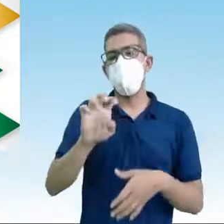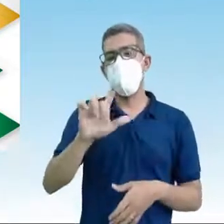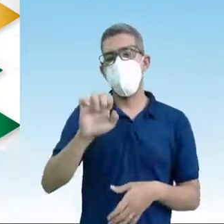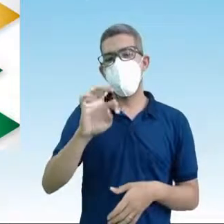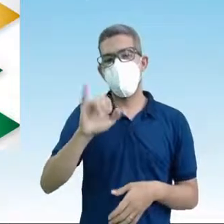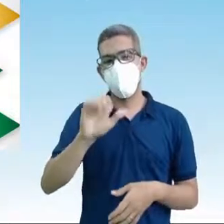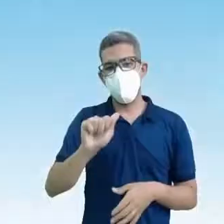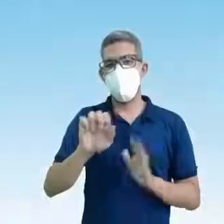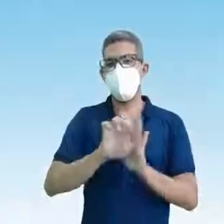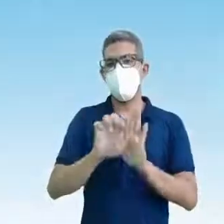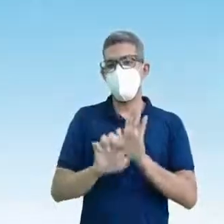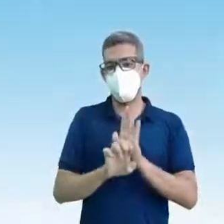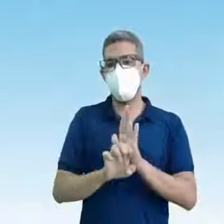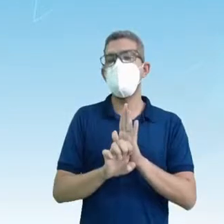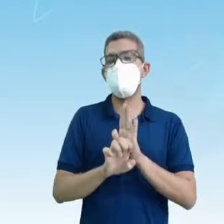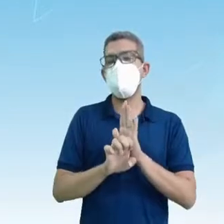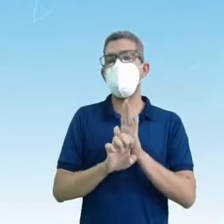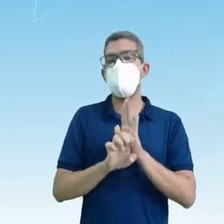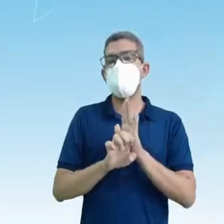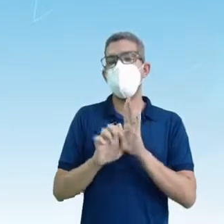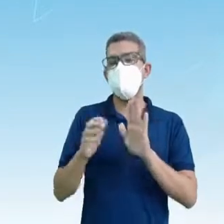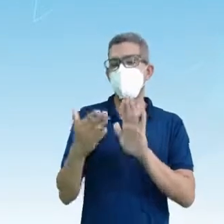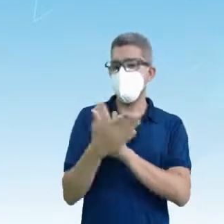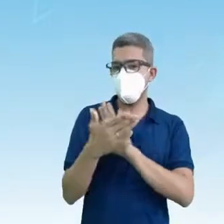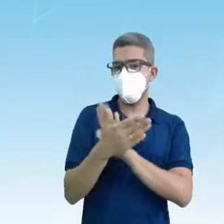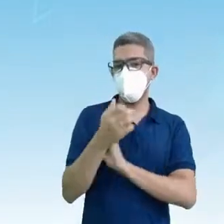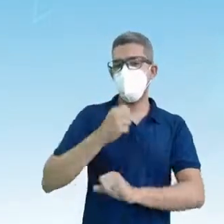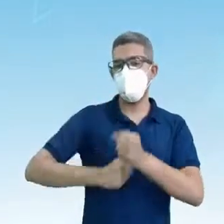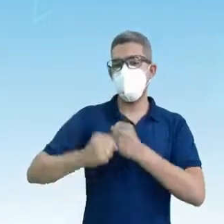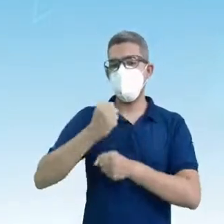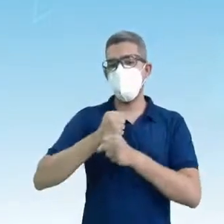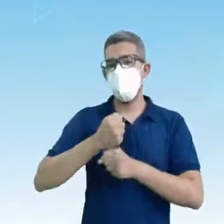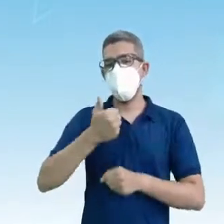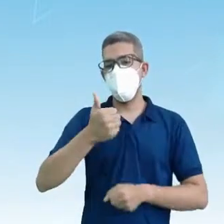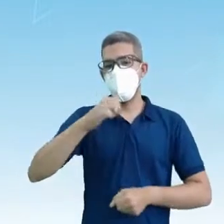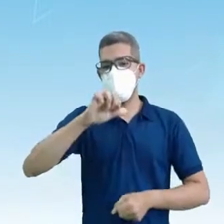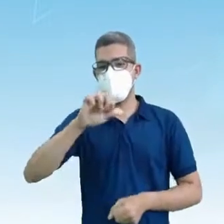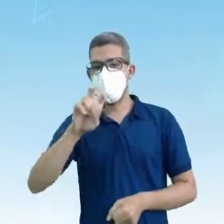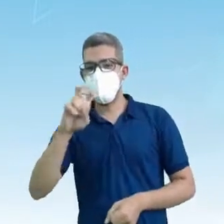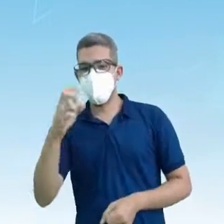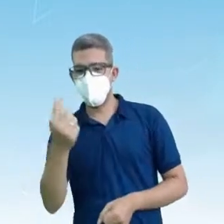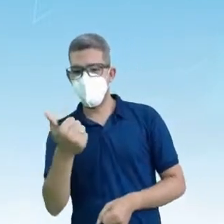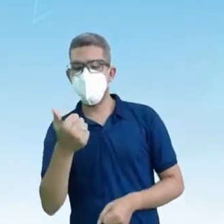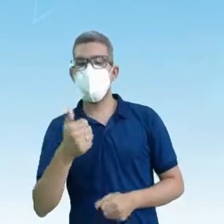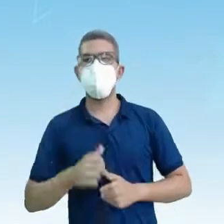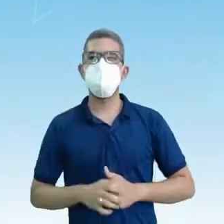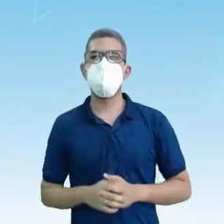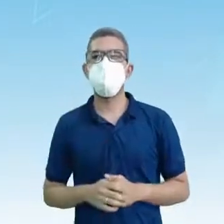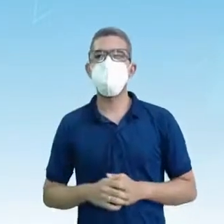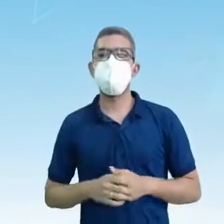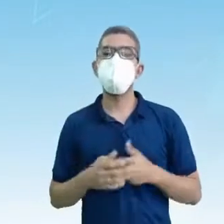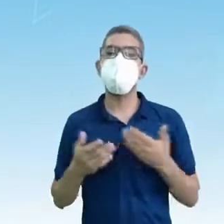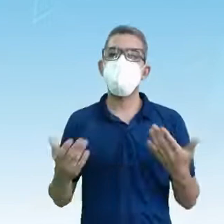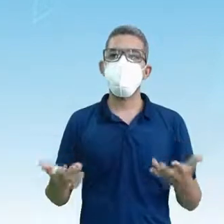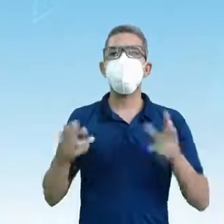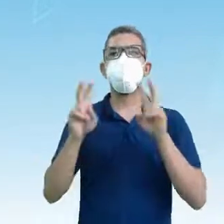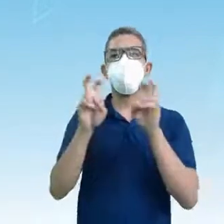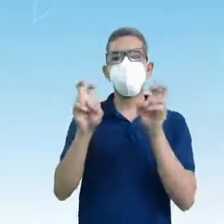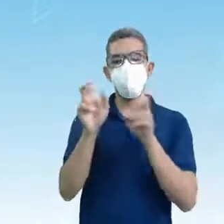ao Estatuto do Refugiado de 1951. Ou seja, o